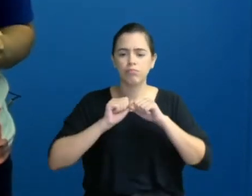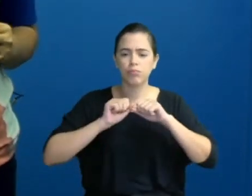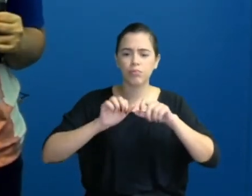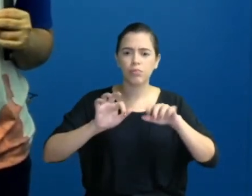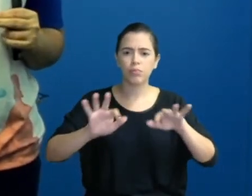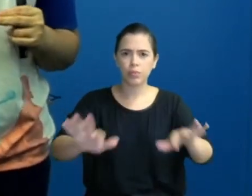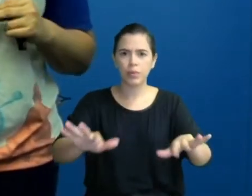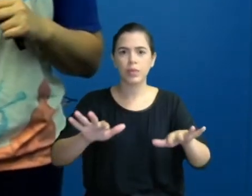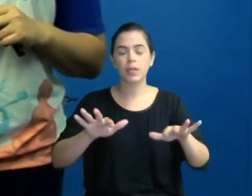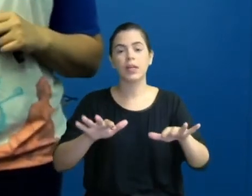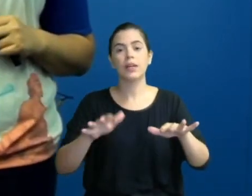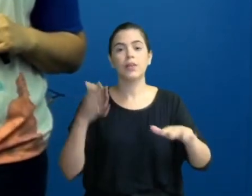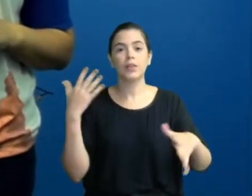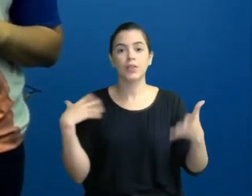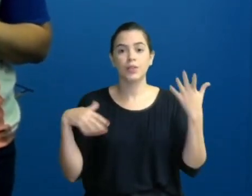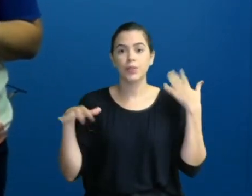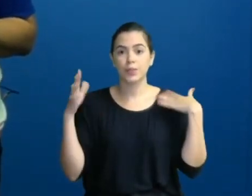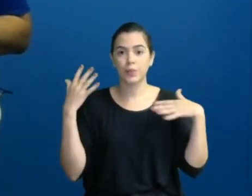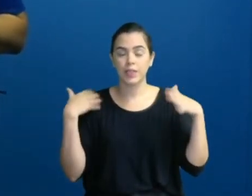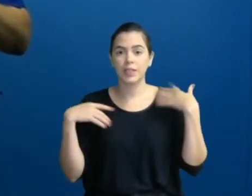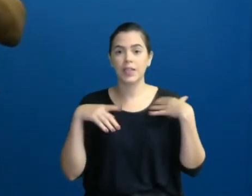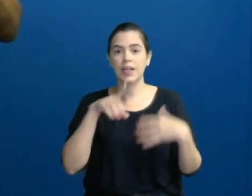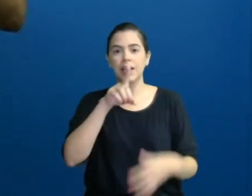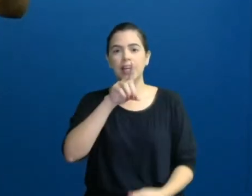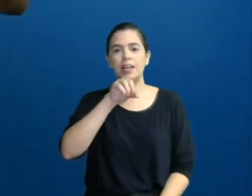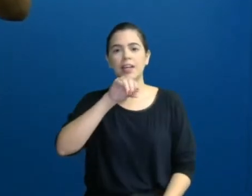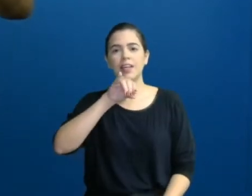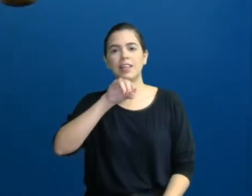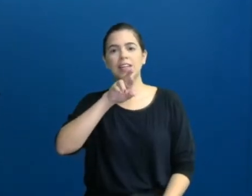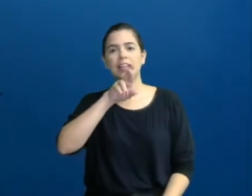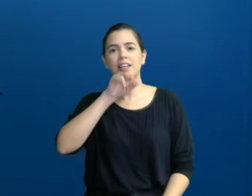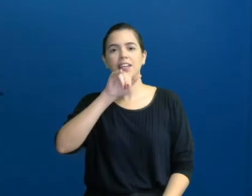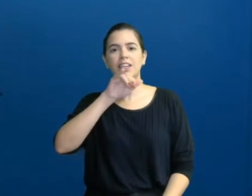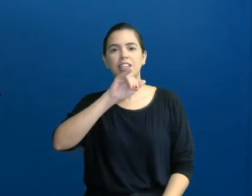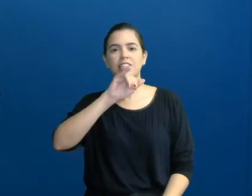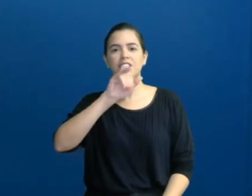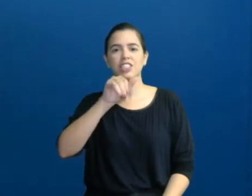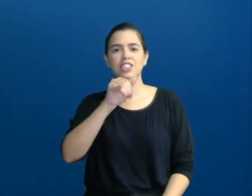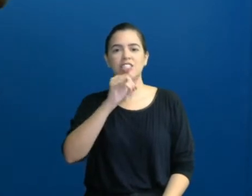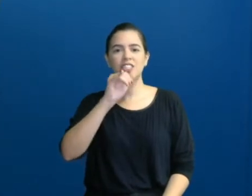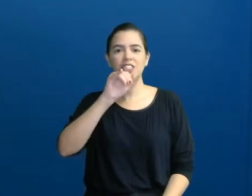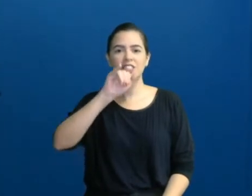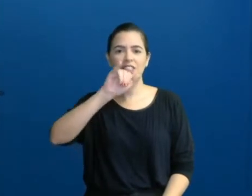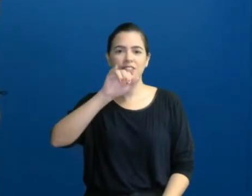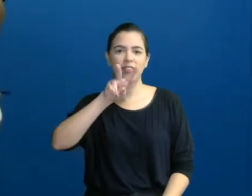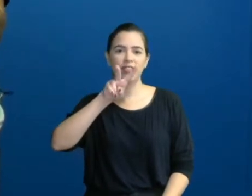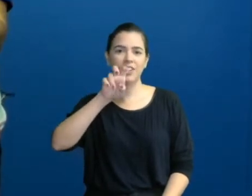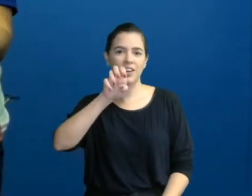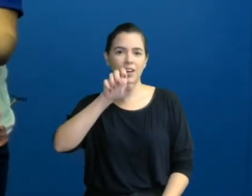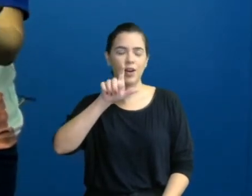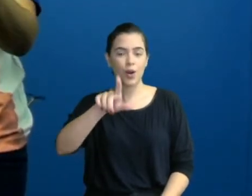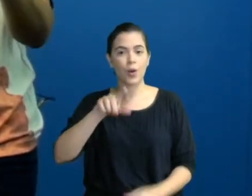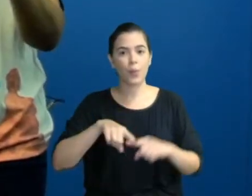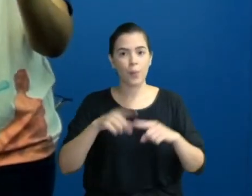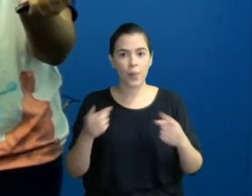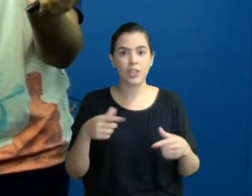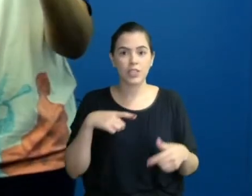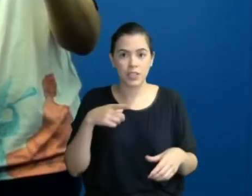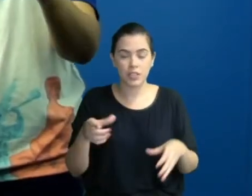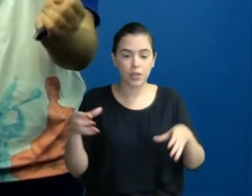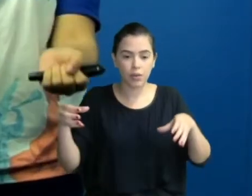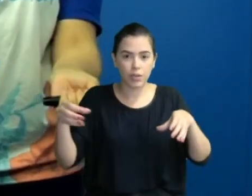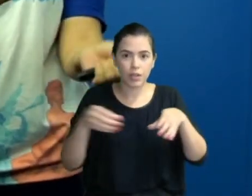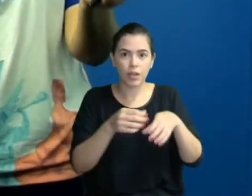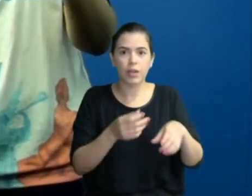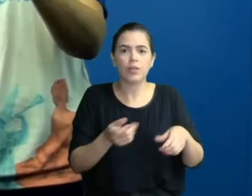foi os passeios por dirigíveis, que eram também como balões e tudo mais, só que tinham motores e as